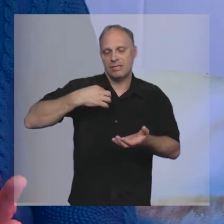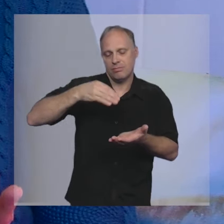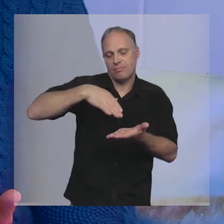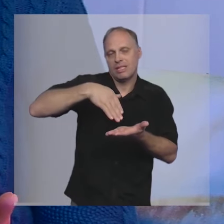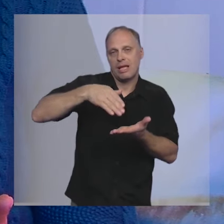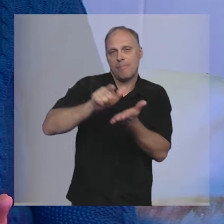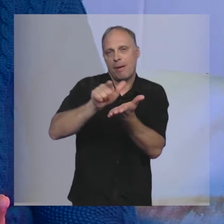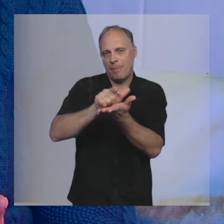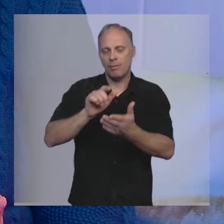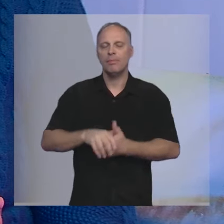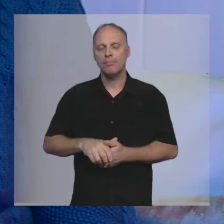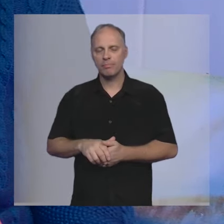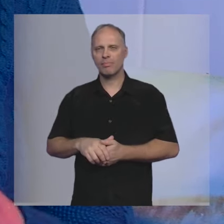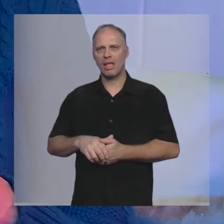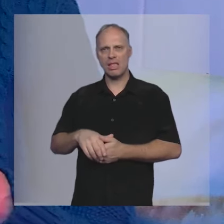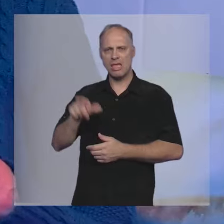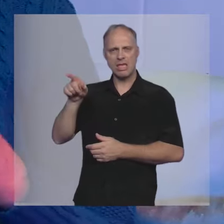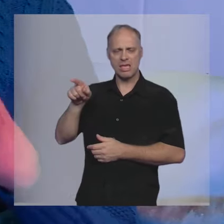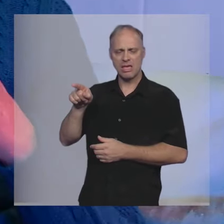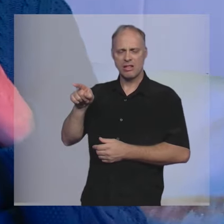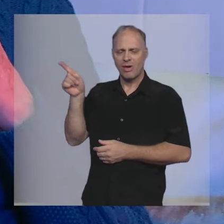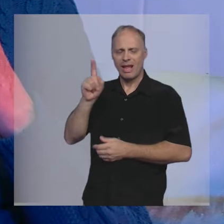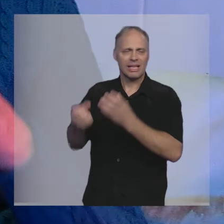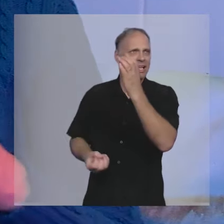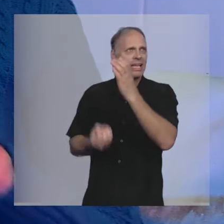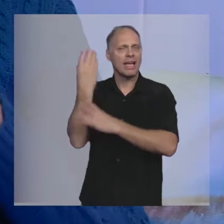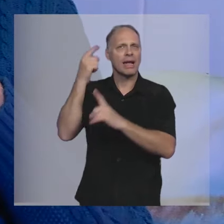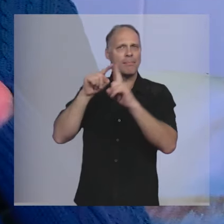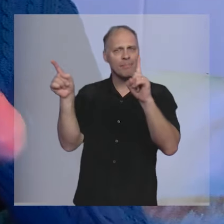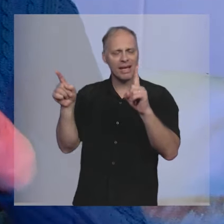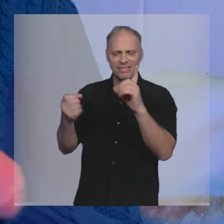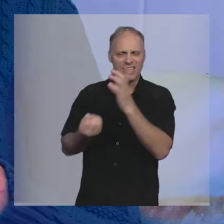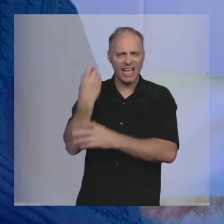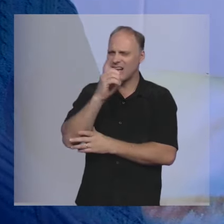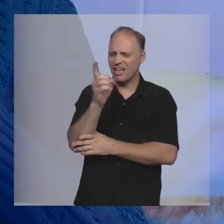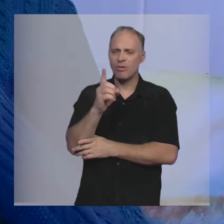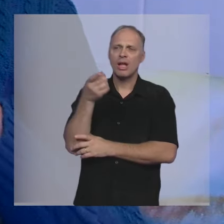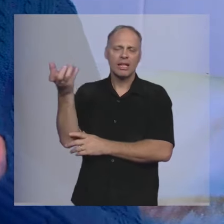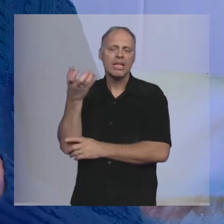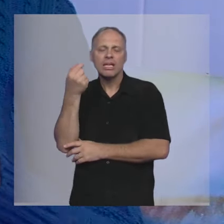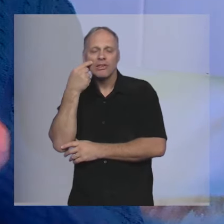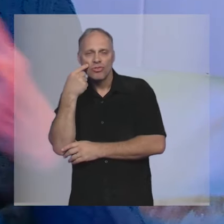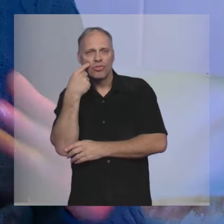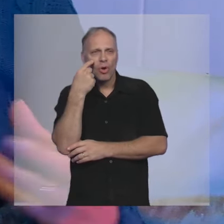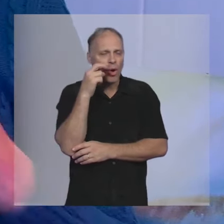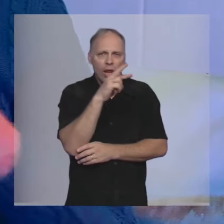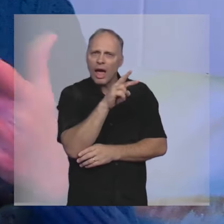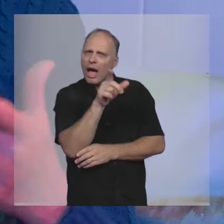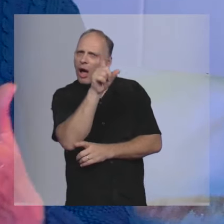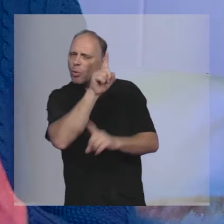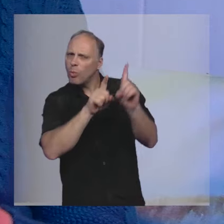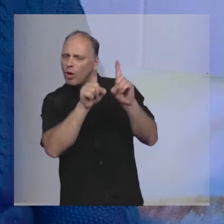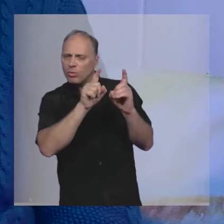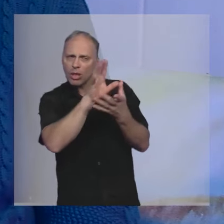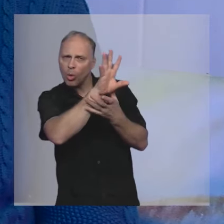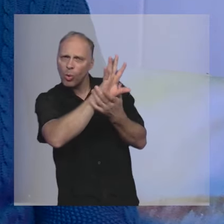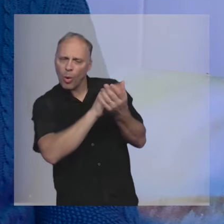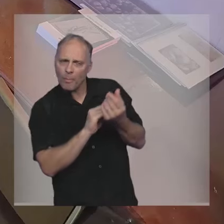não a criar. Ela queria que a gente se inspirasse em modelos e fazia a gente copiar e